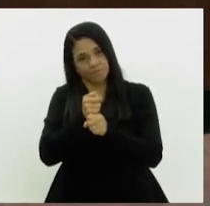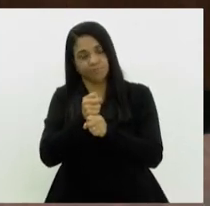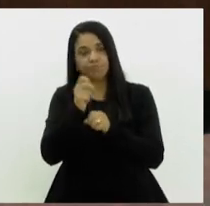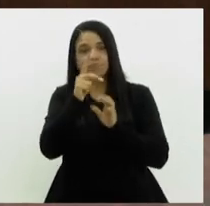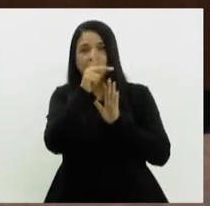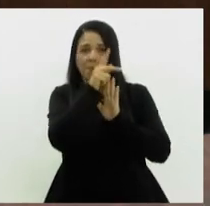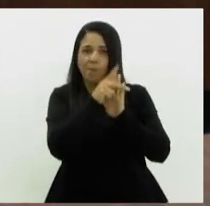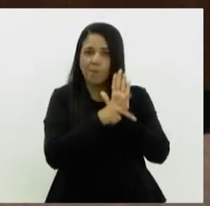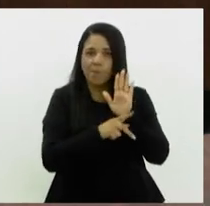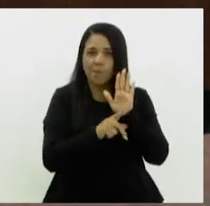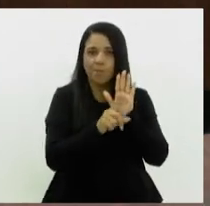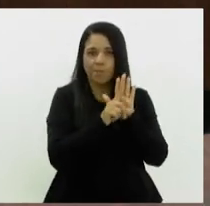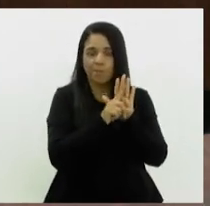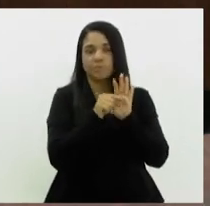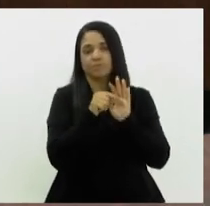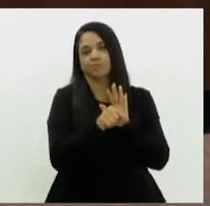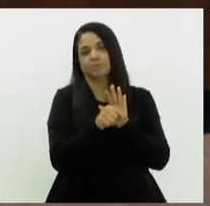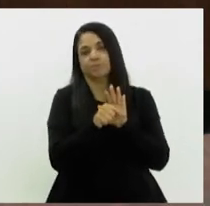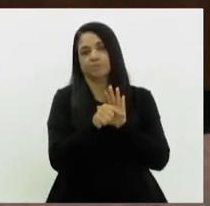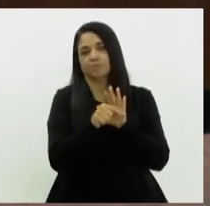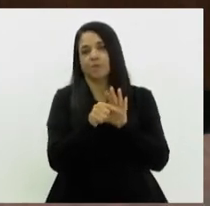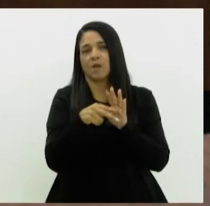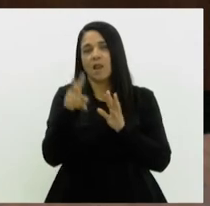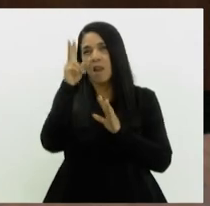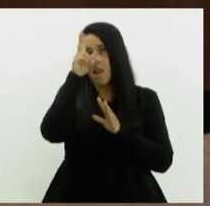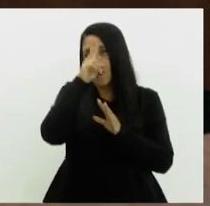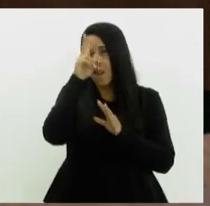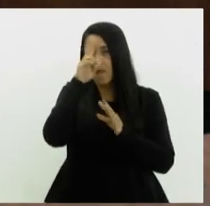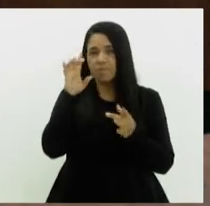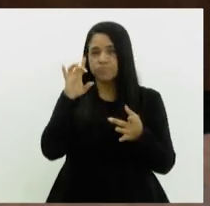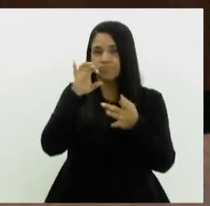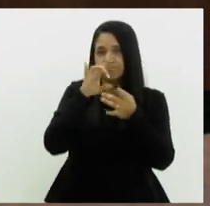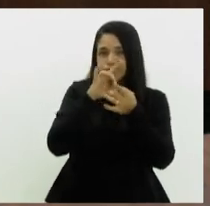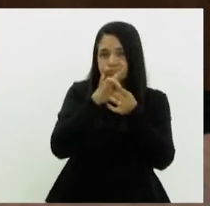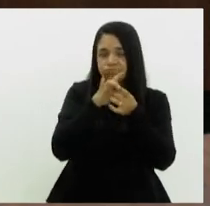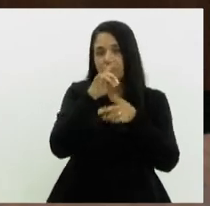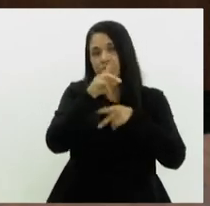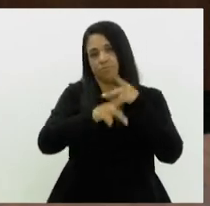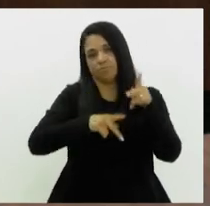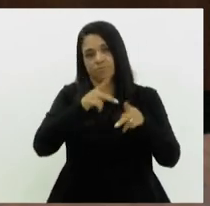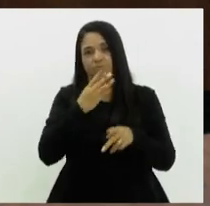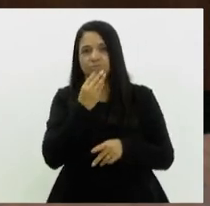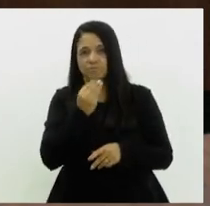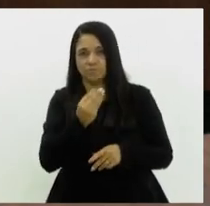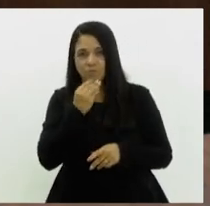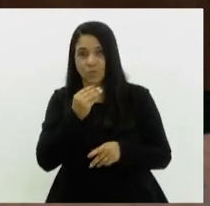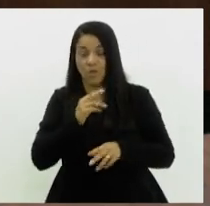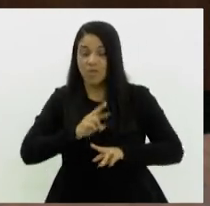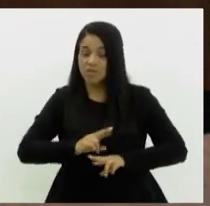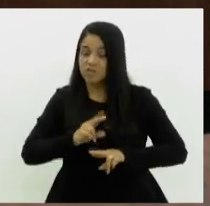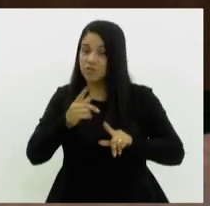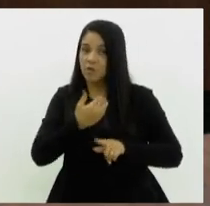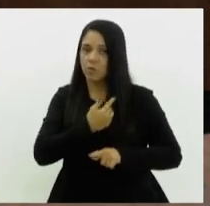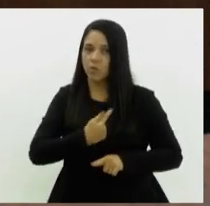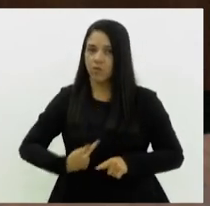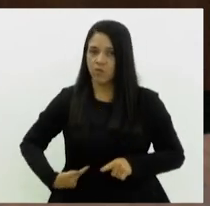ele nos faz lembrar o laço com o povo israelense e não com o governo